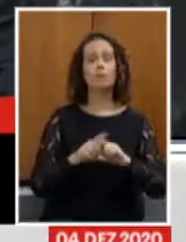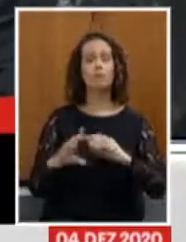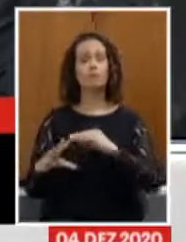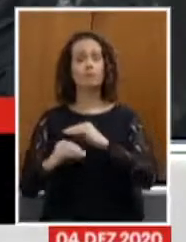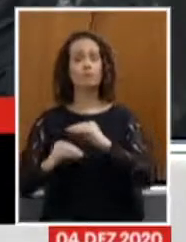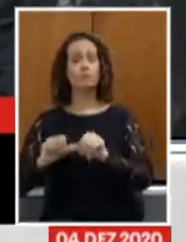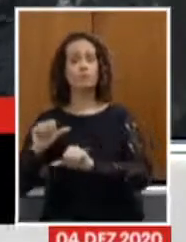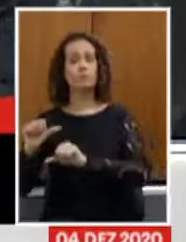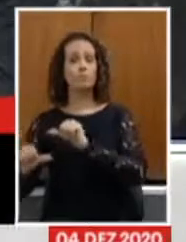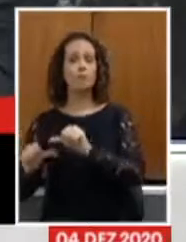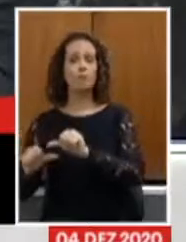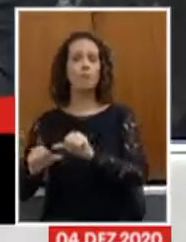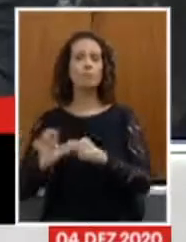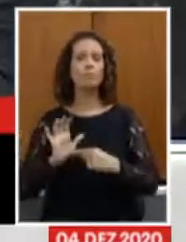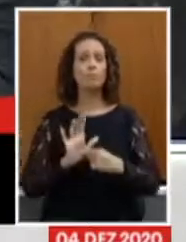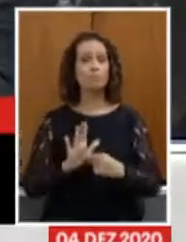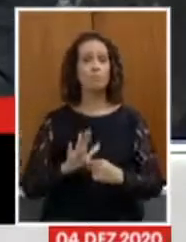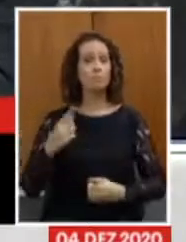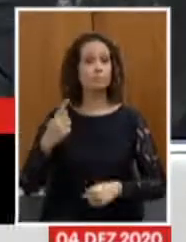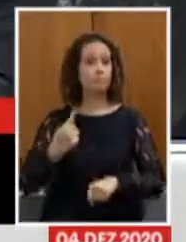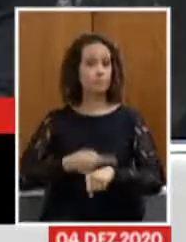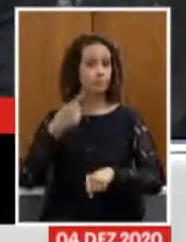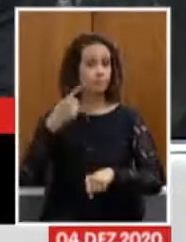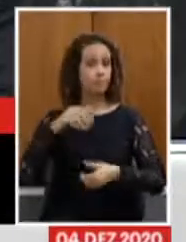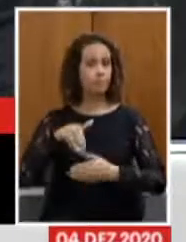destaque. Em votação.